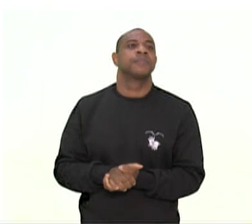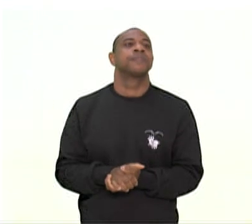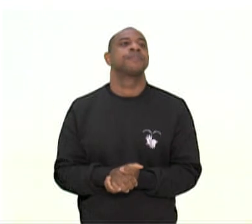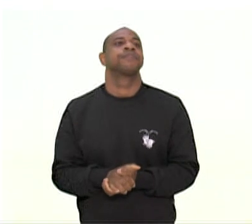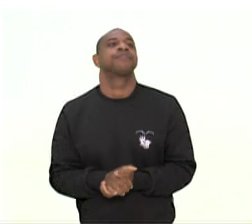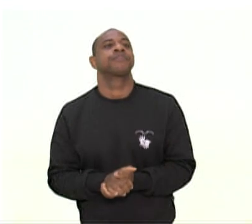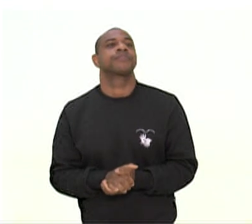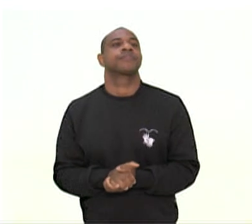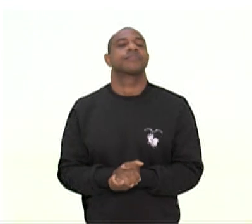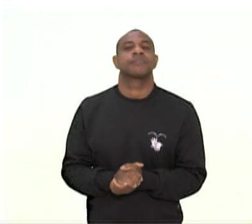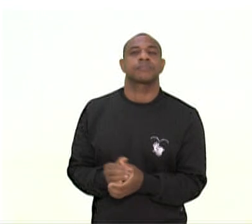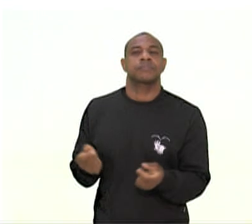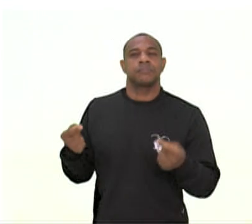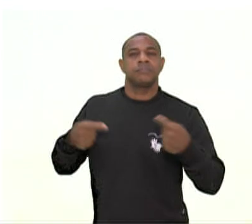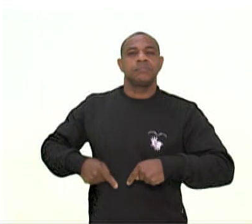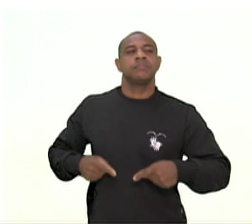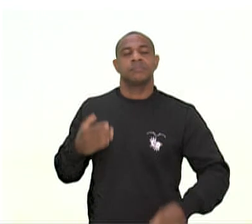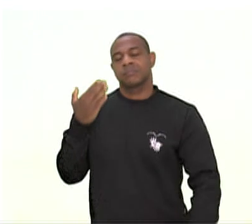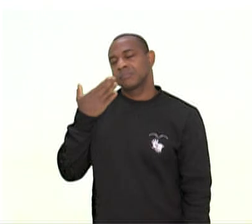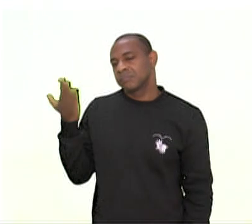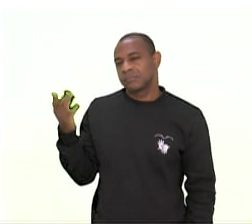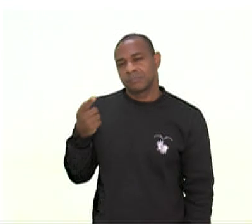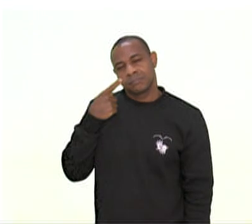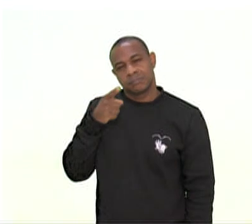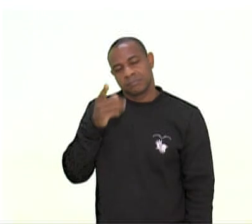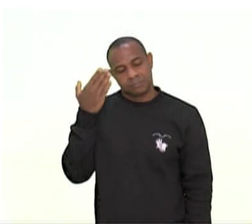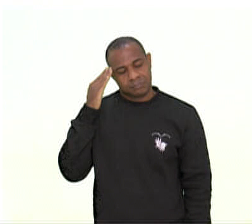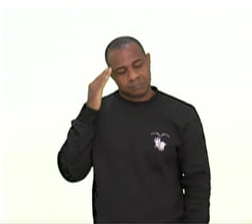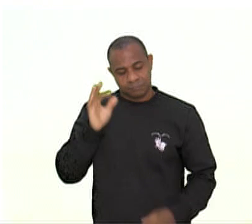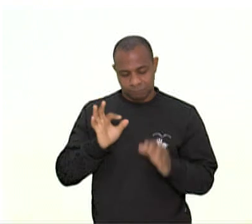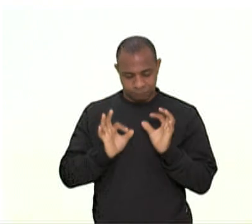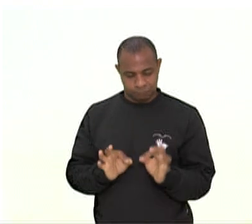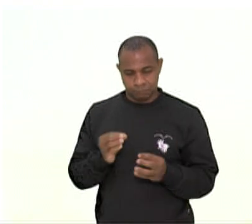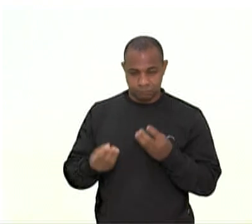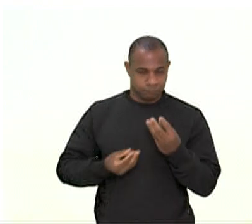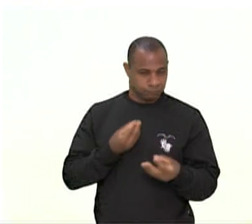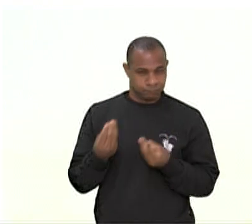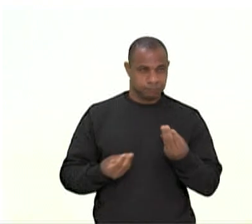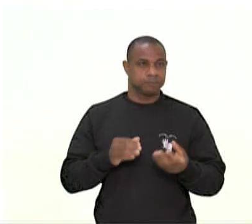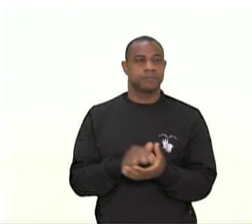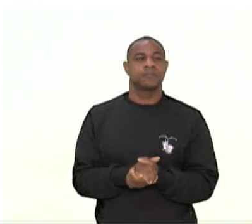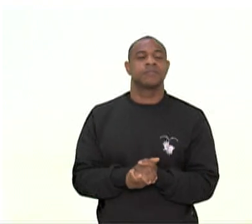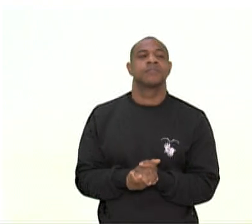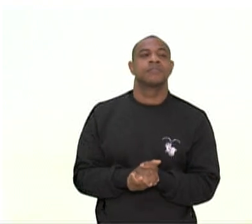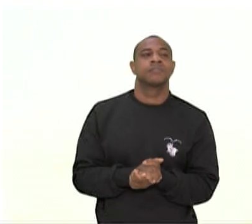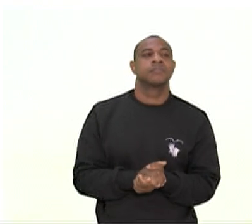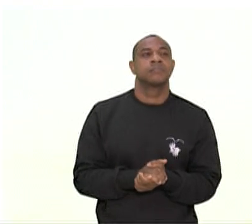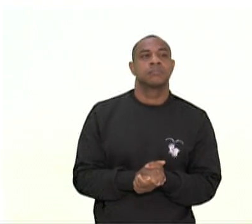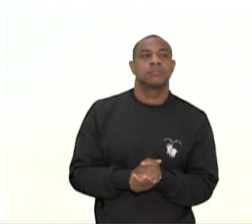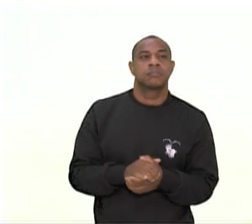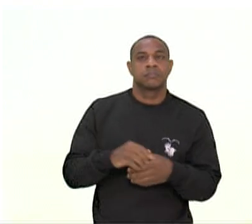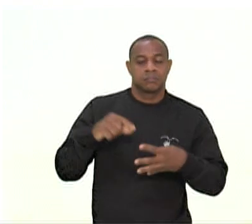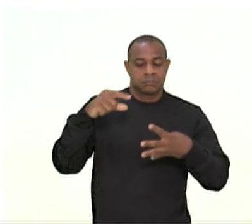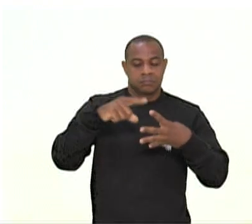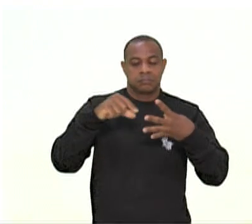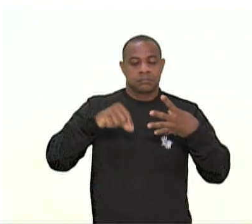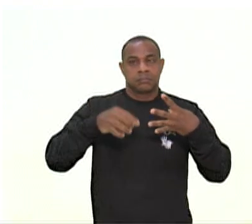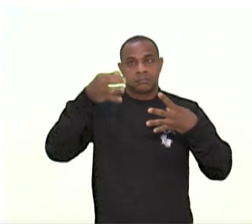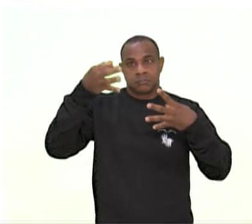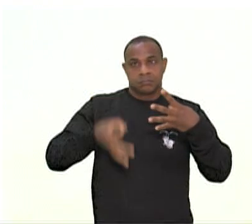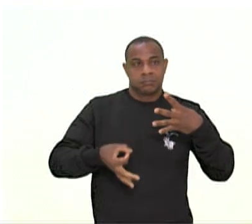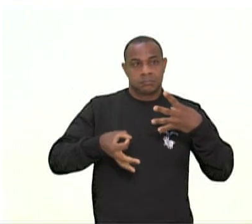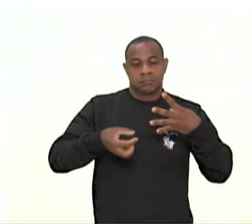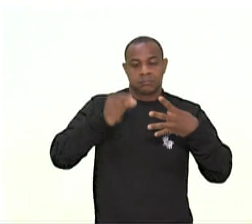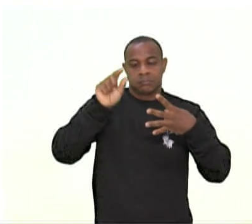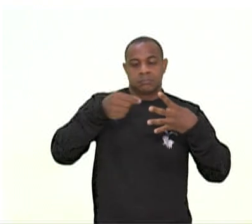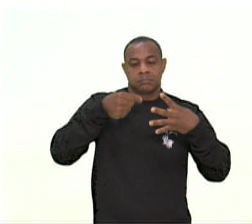Vem chegando um quiz aqui para a gente ver se você entendeu de fato esse assunto. Assinale a alternativa correta. Então,